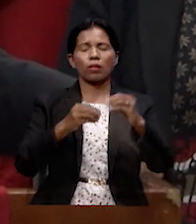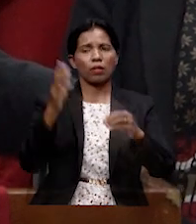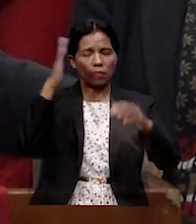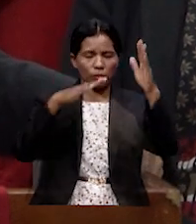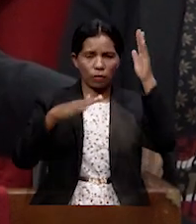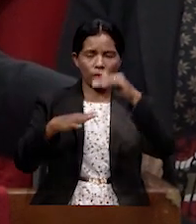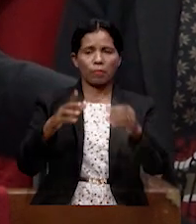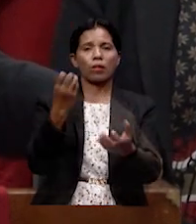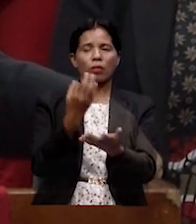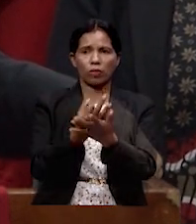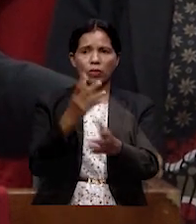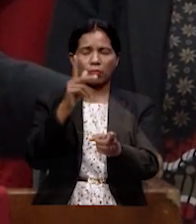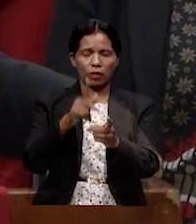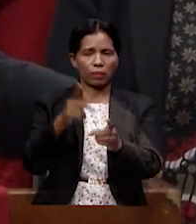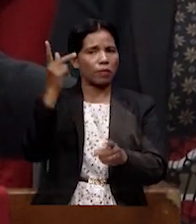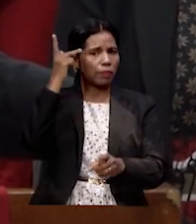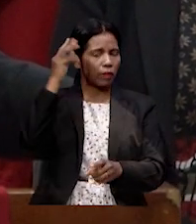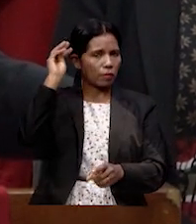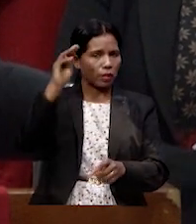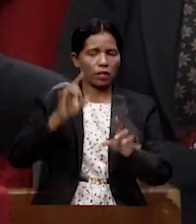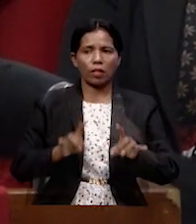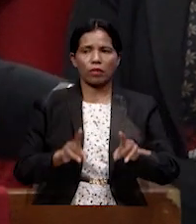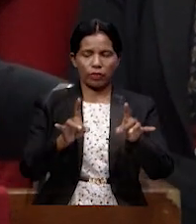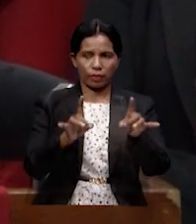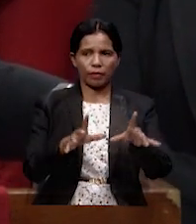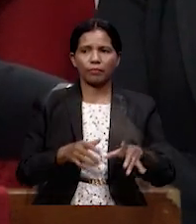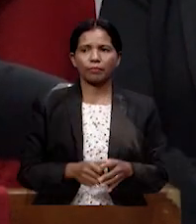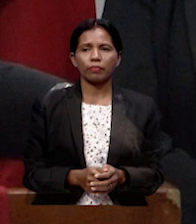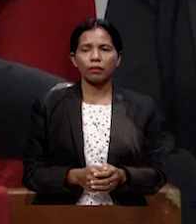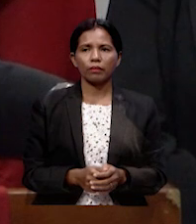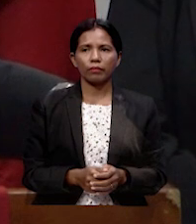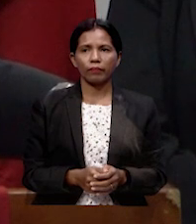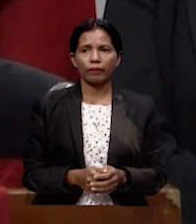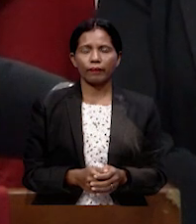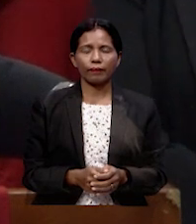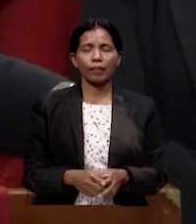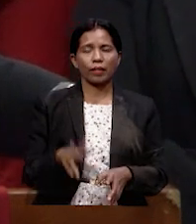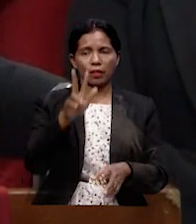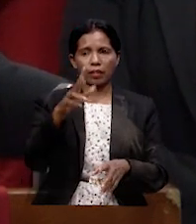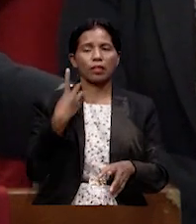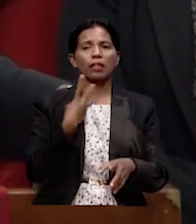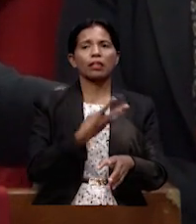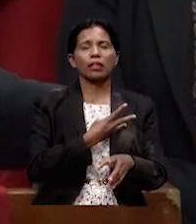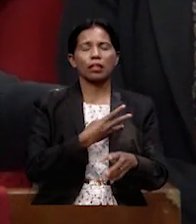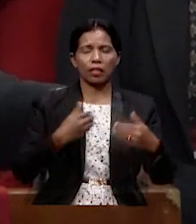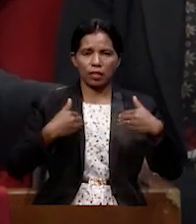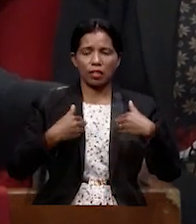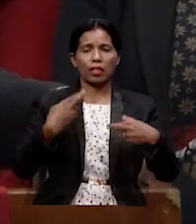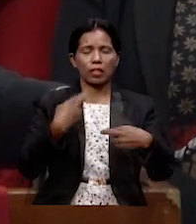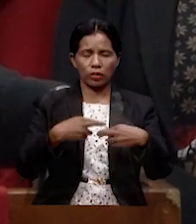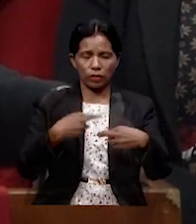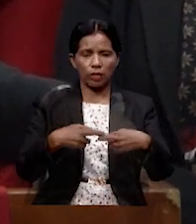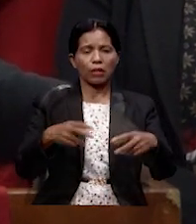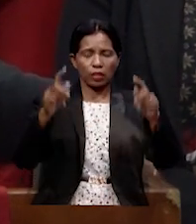fundo petrolífero para primeiro-ministro australiano. Terceiro, isso realça risco de Timor. Timor